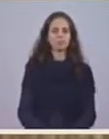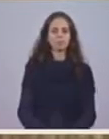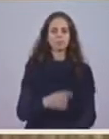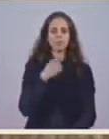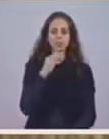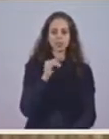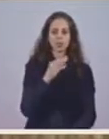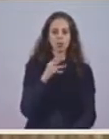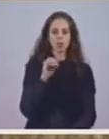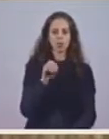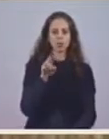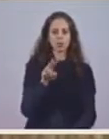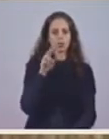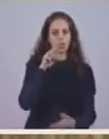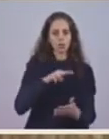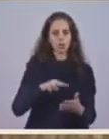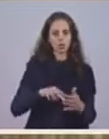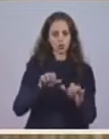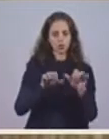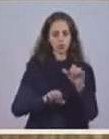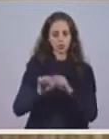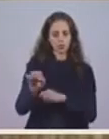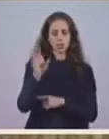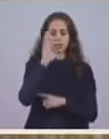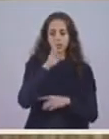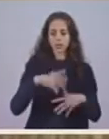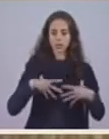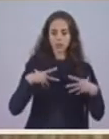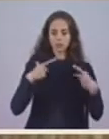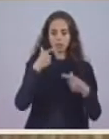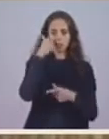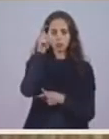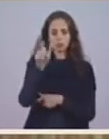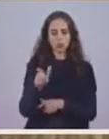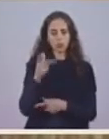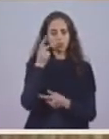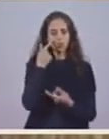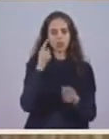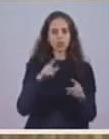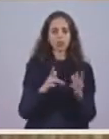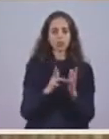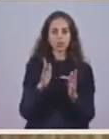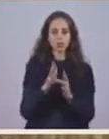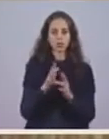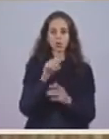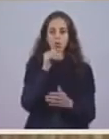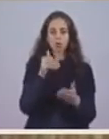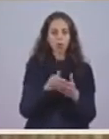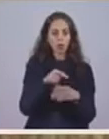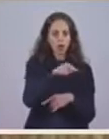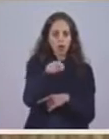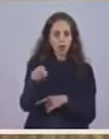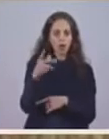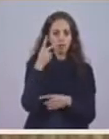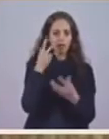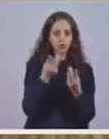São Paulo na segunda leitura, se o Espírito daquele que ressuscitou Jesus de entre os mortos habita em